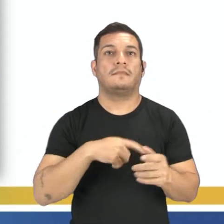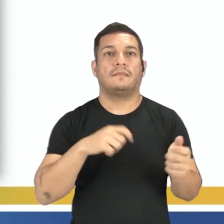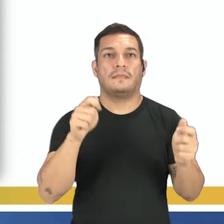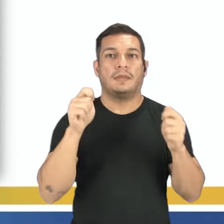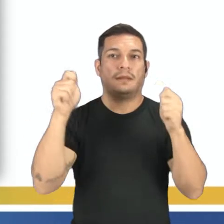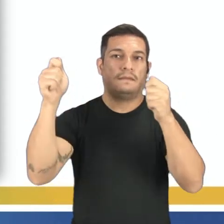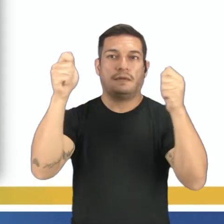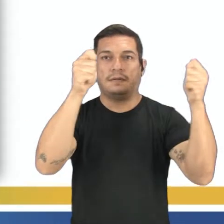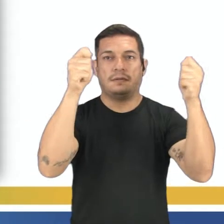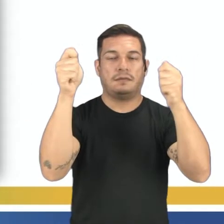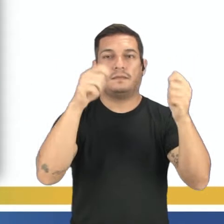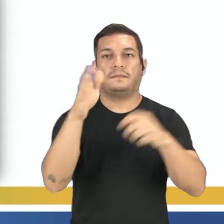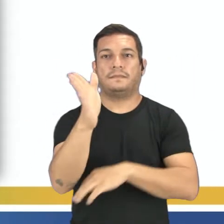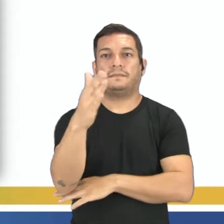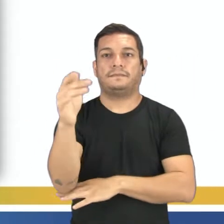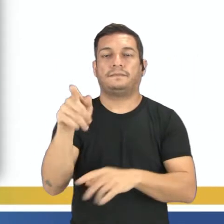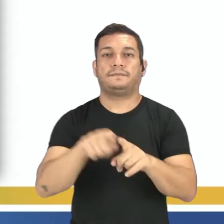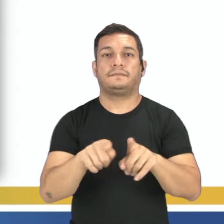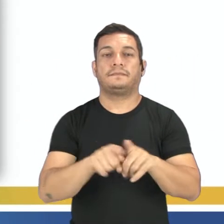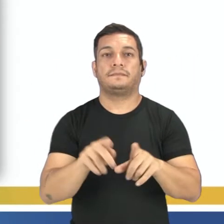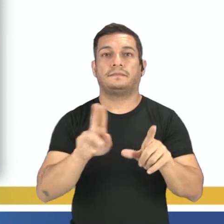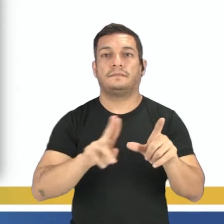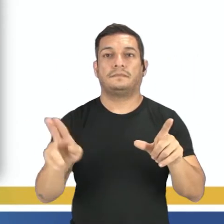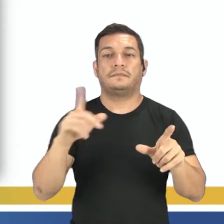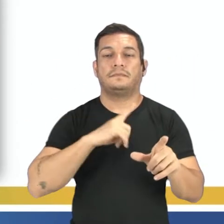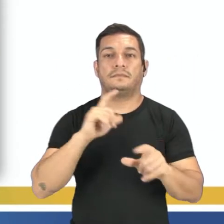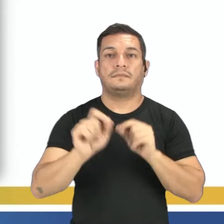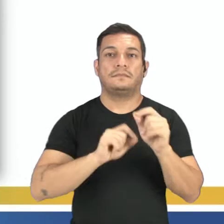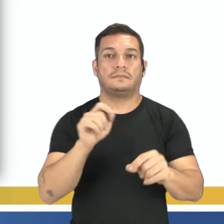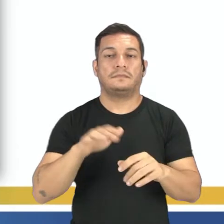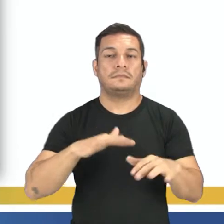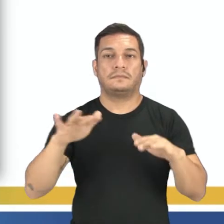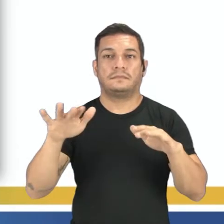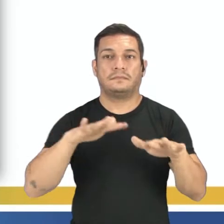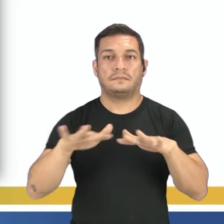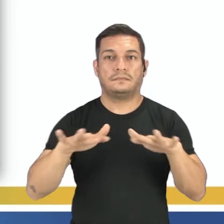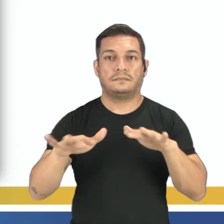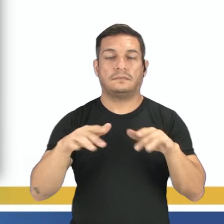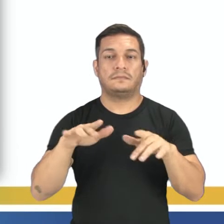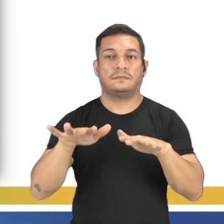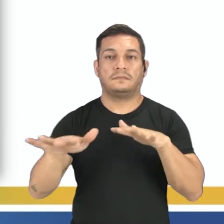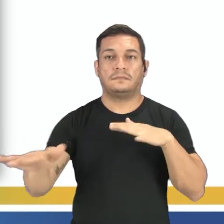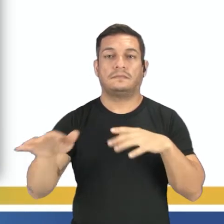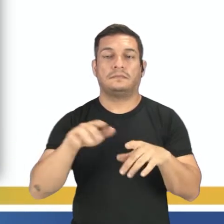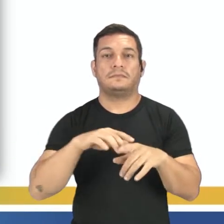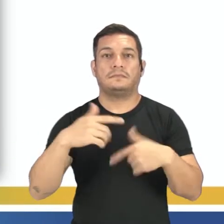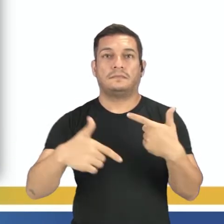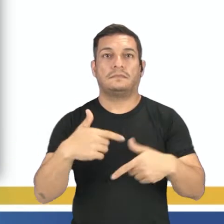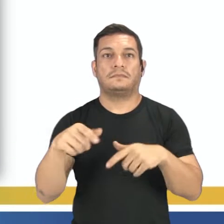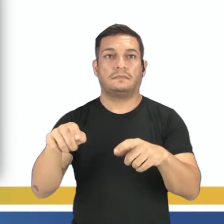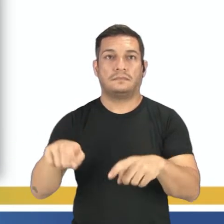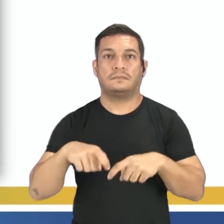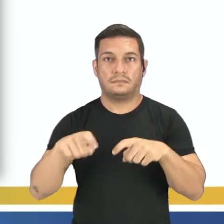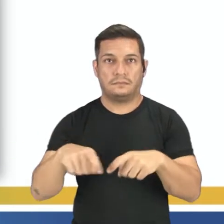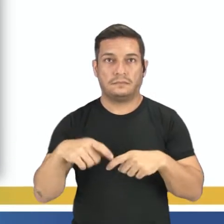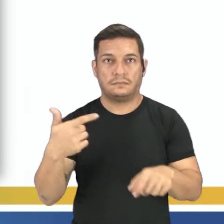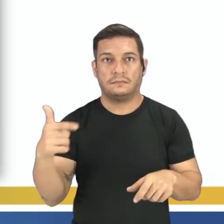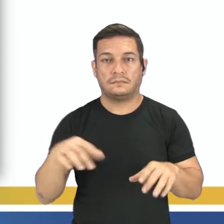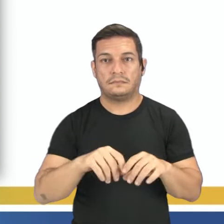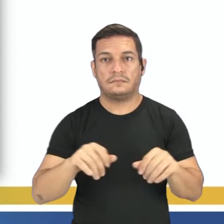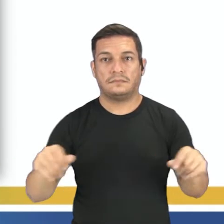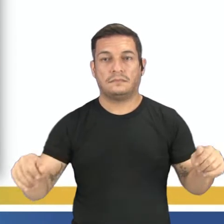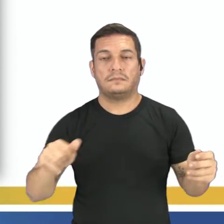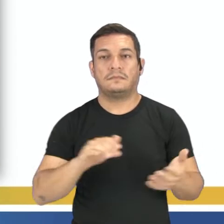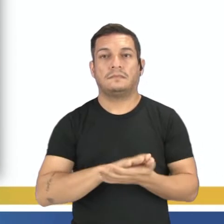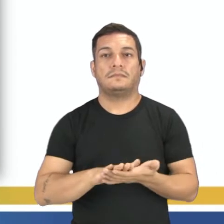carregando bandeiras e na legenda nós temos Movimento dos Trabalhadores Rurais Sem Terra,